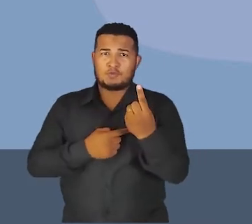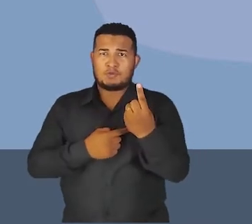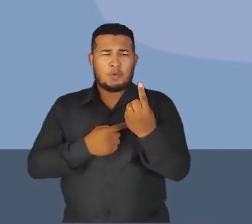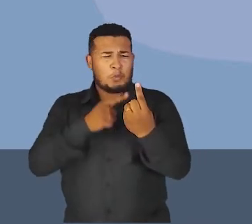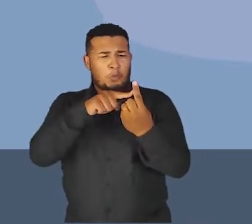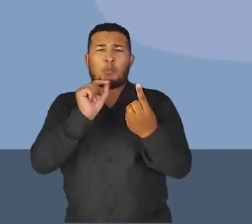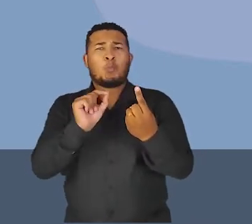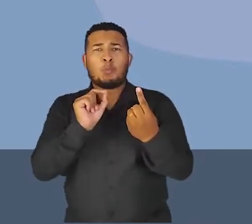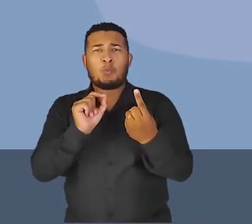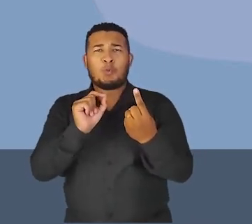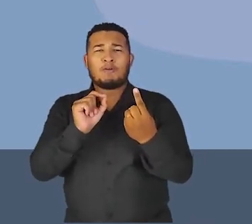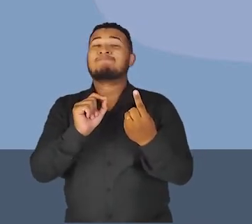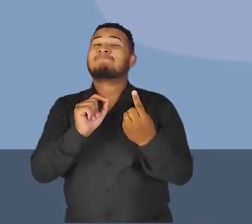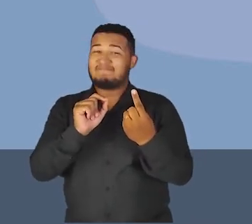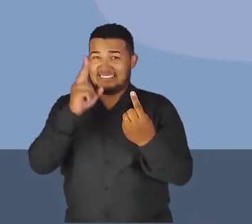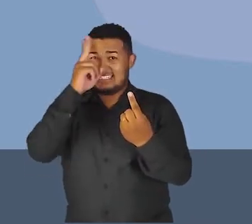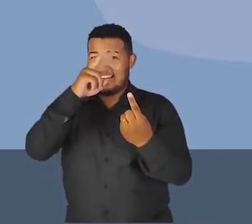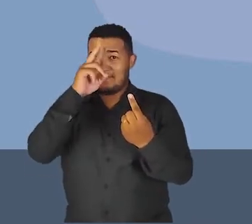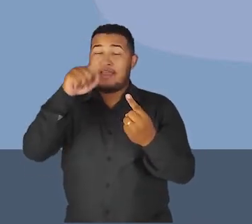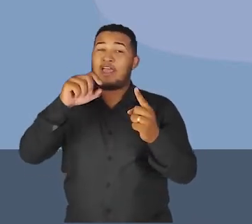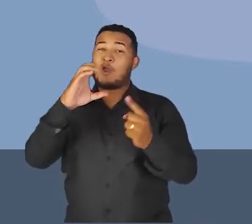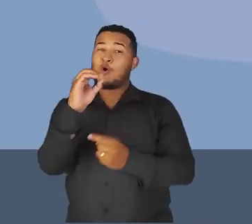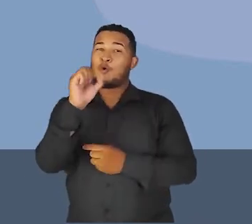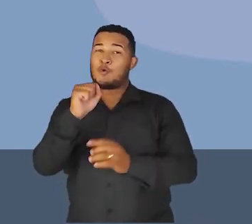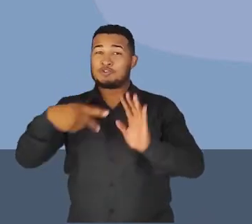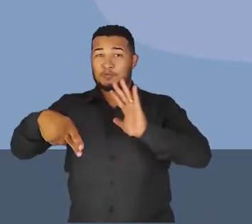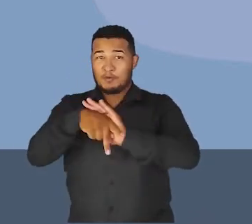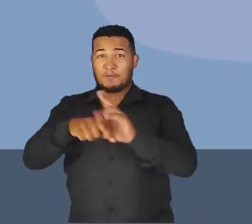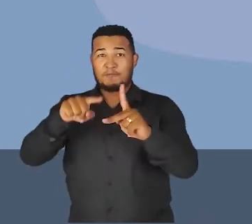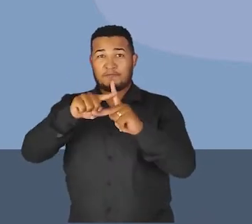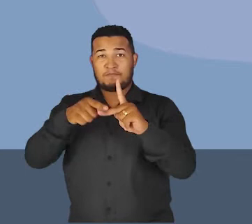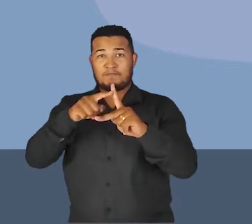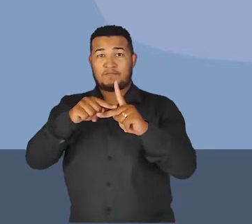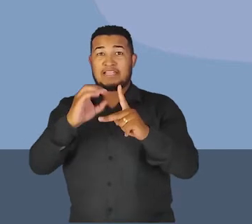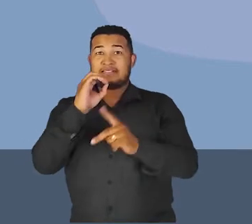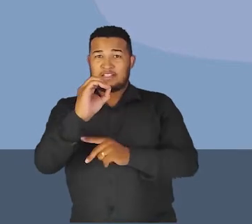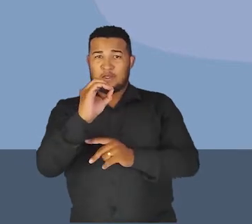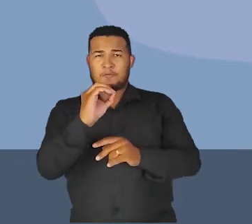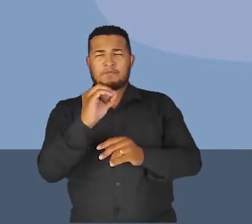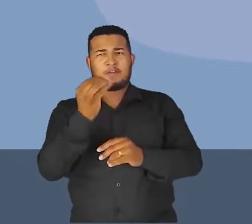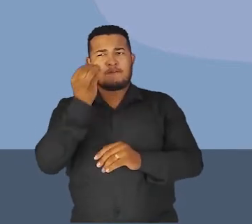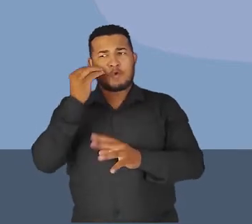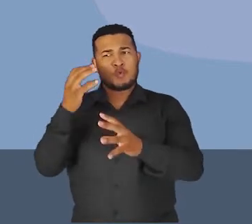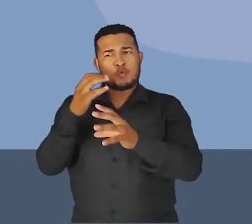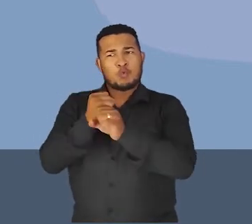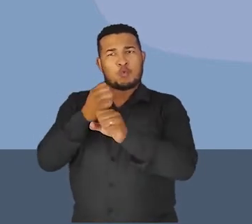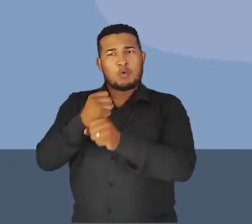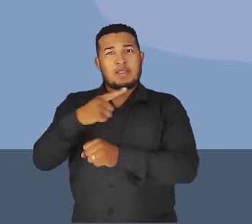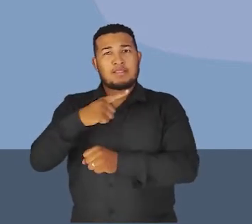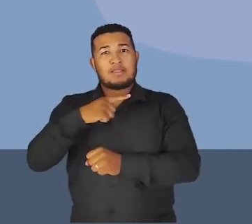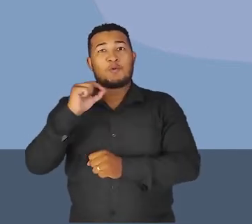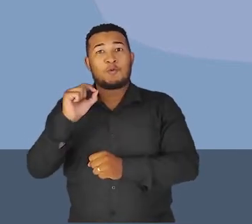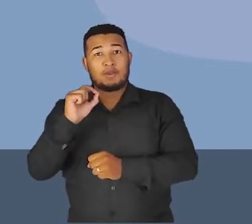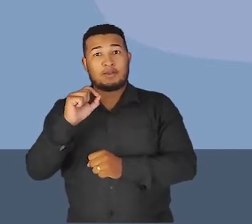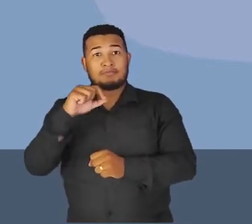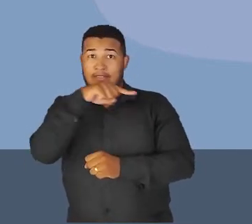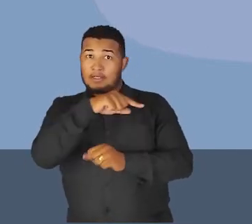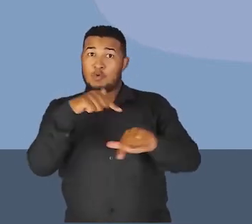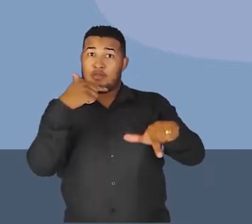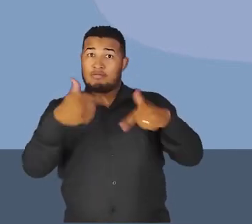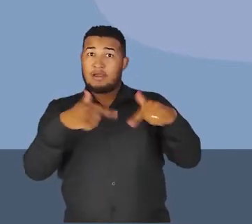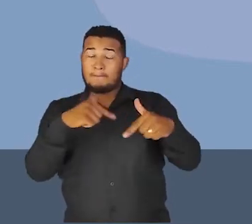esse 1? O 1 é o valor do cosseno do ângulo zero. Quando você faz essa conta, você vai encontrar que o trabalho, neste